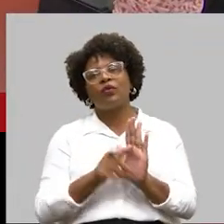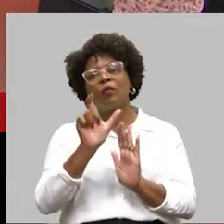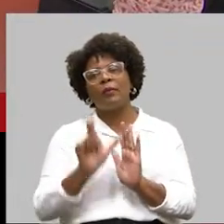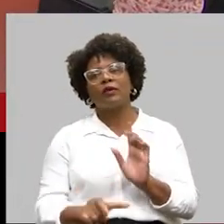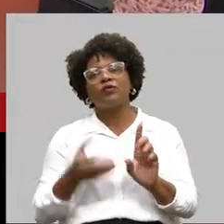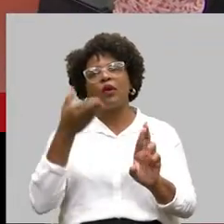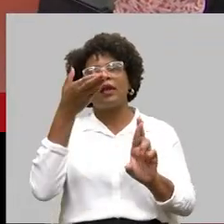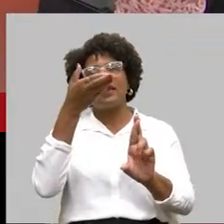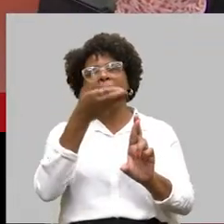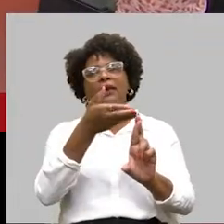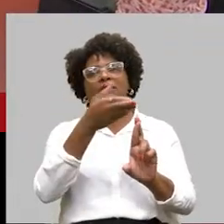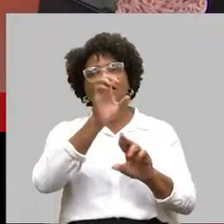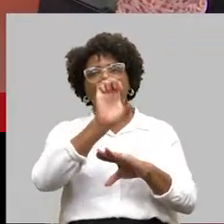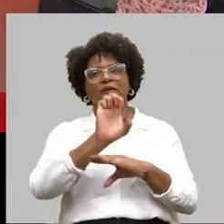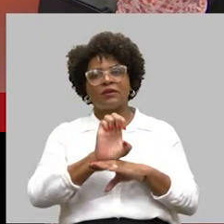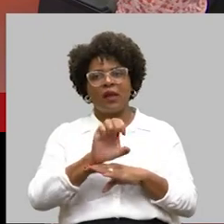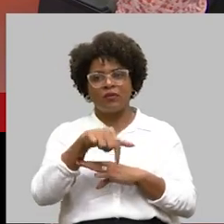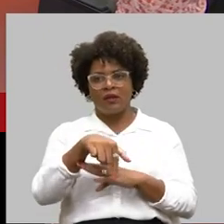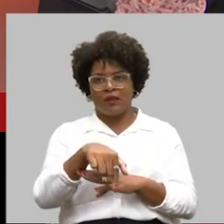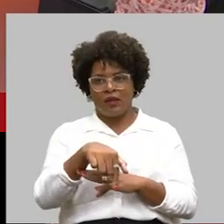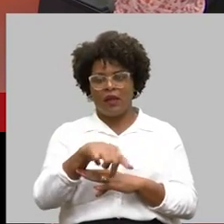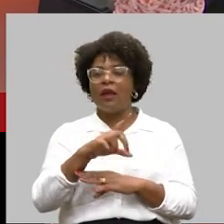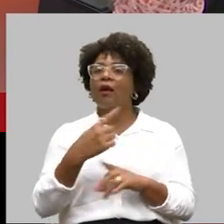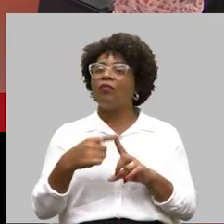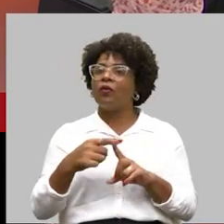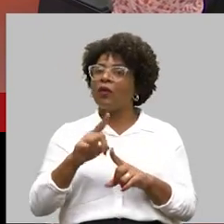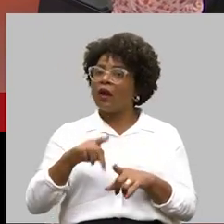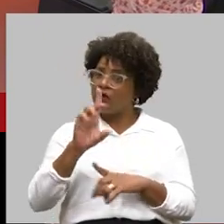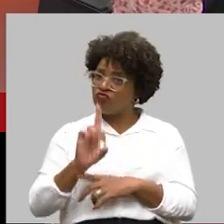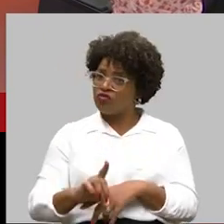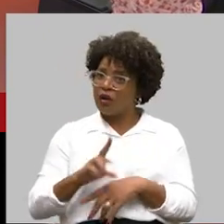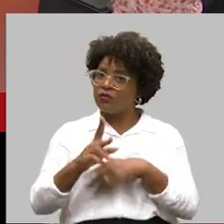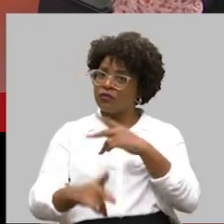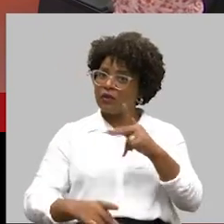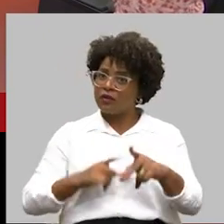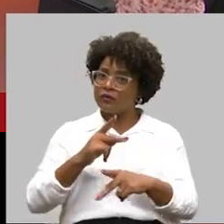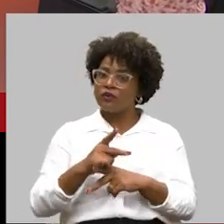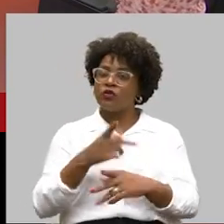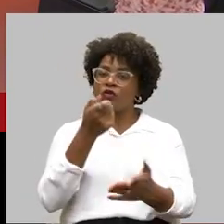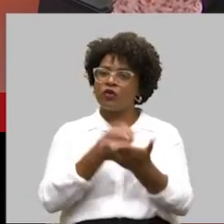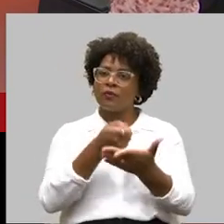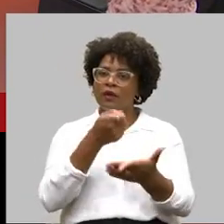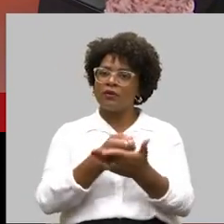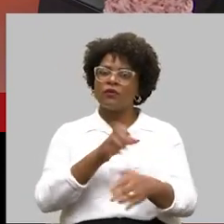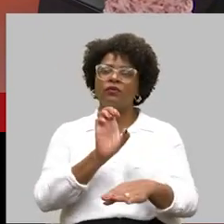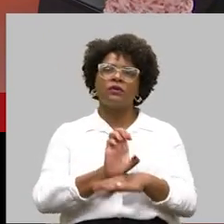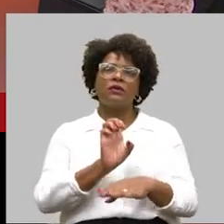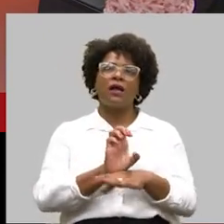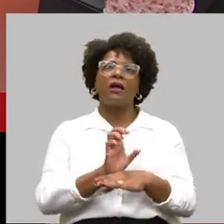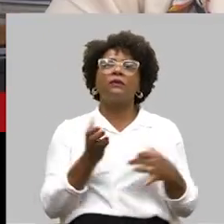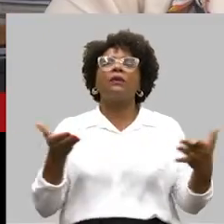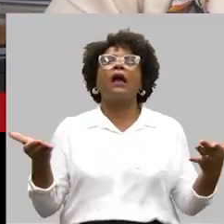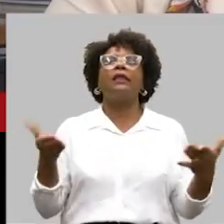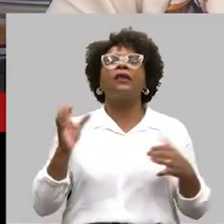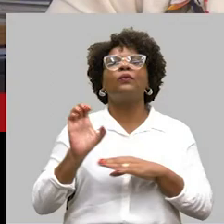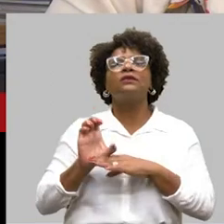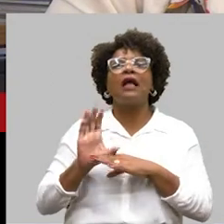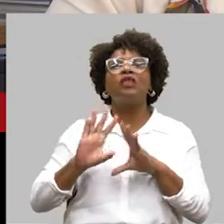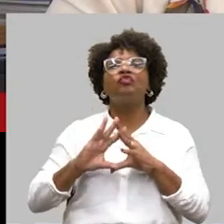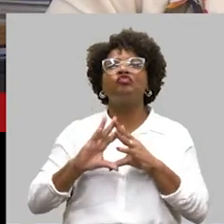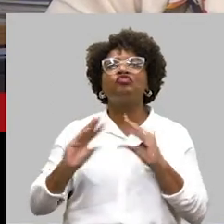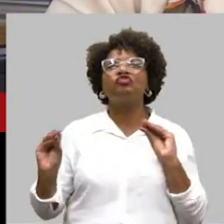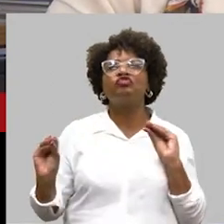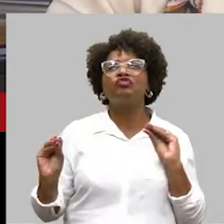né a ausência do estado que é direito das pessoas e dever do Estado e o estado ó fugiu apareceu que